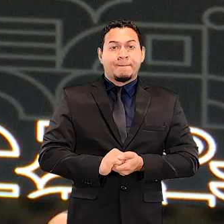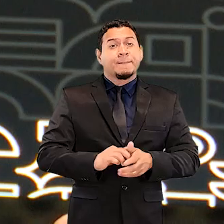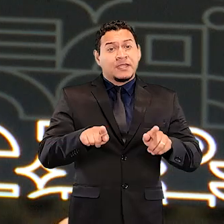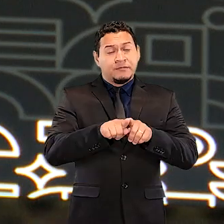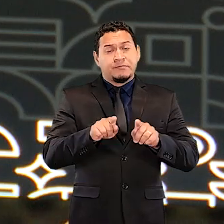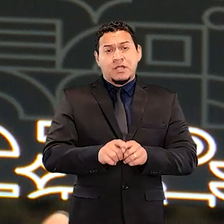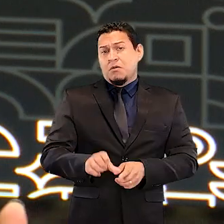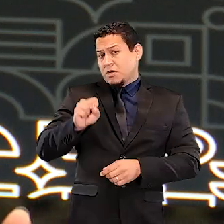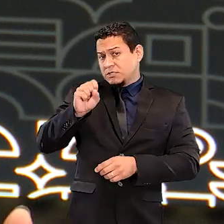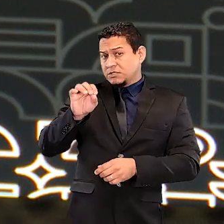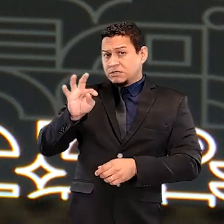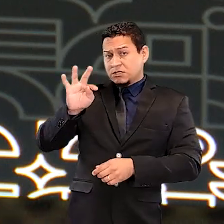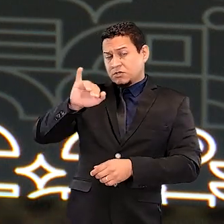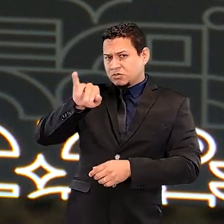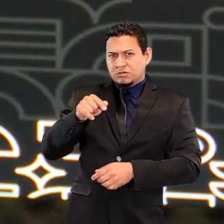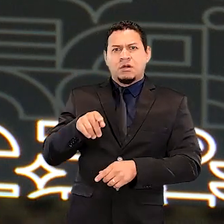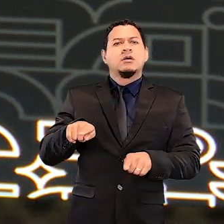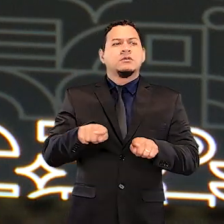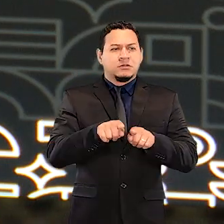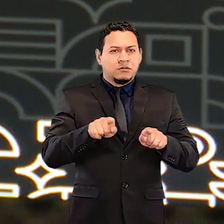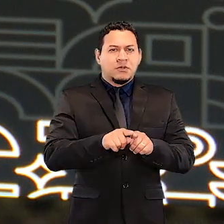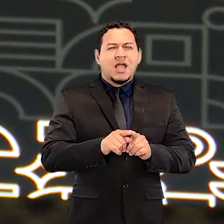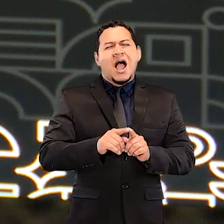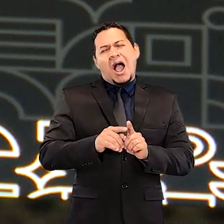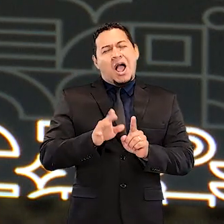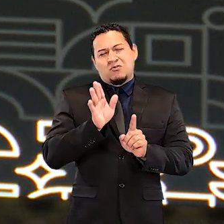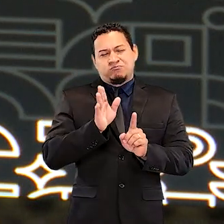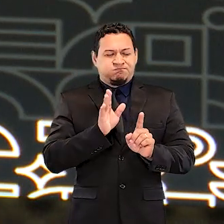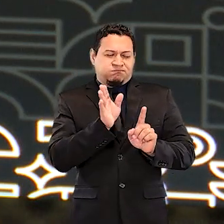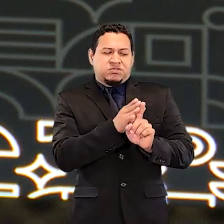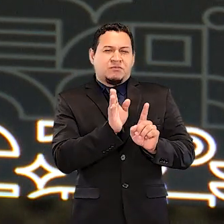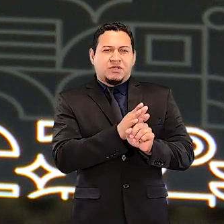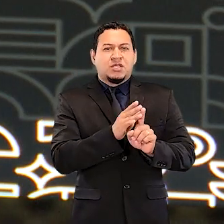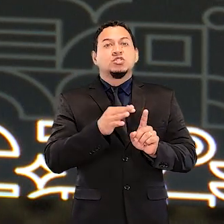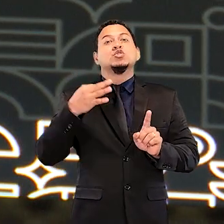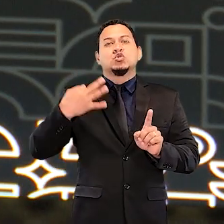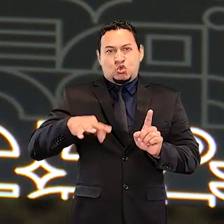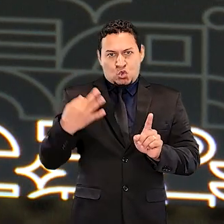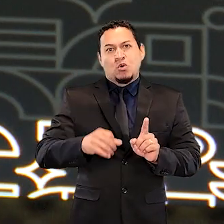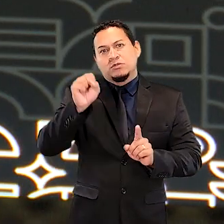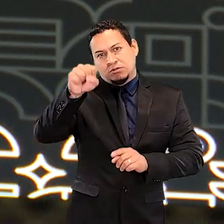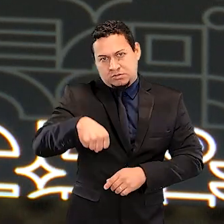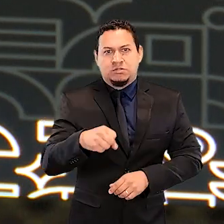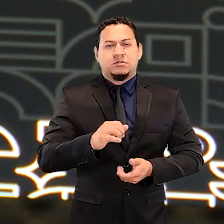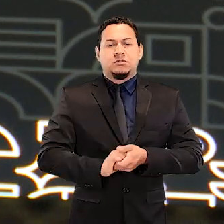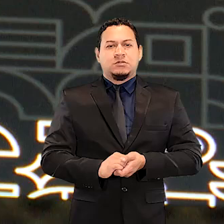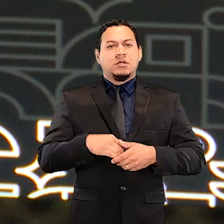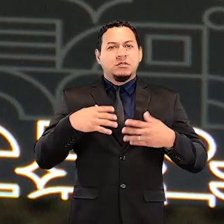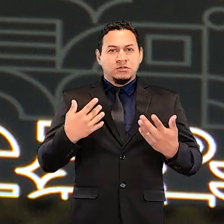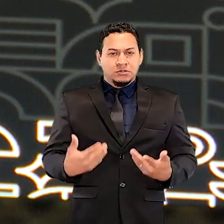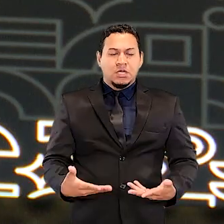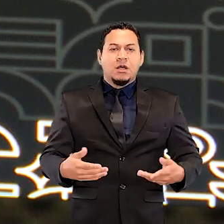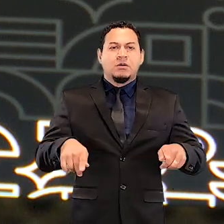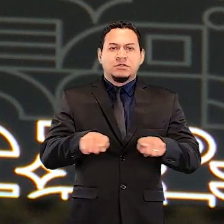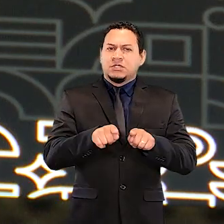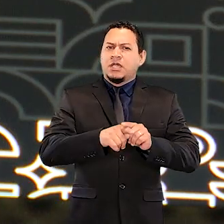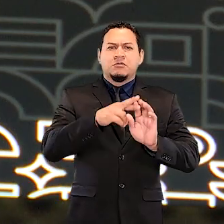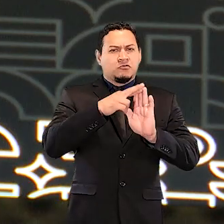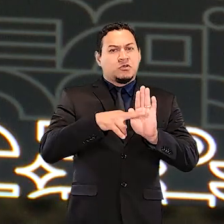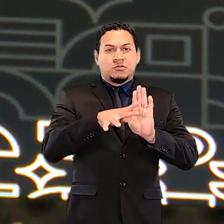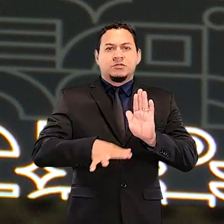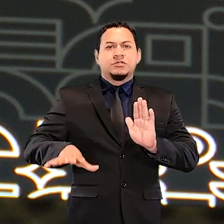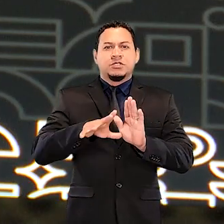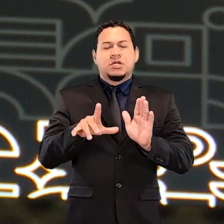o STJ dizer que não, o tapinha dói, né, não cabe a alegação do princípio da insignificância.